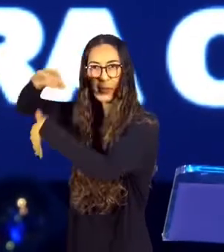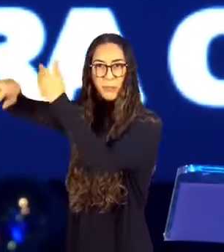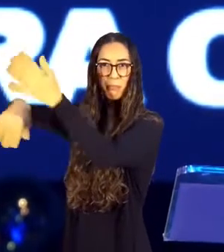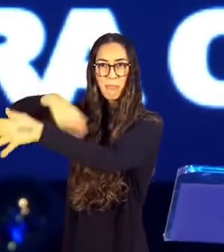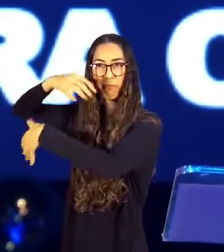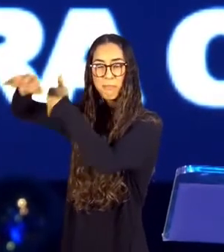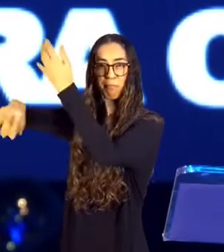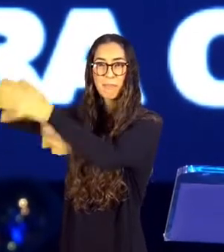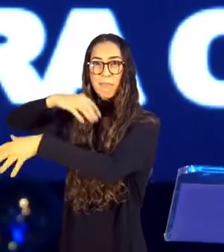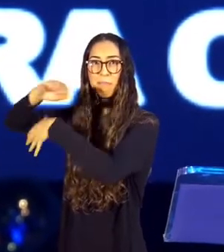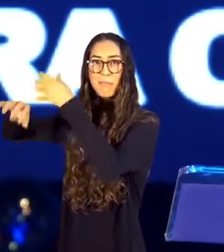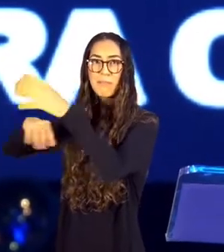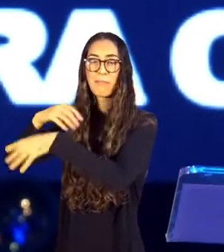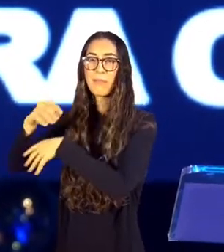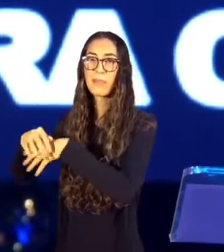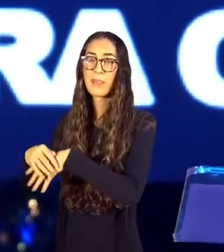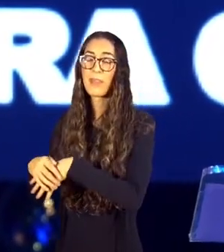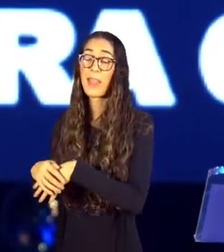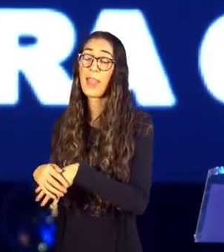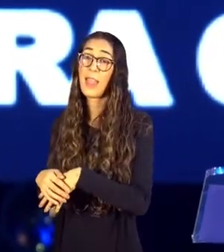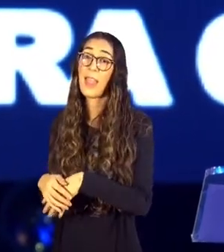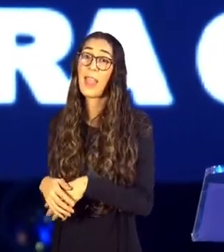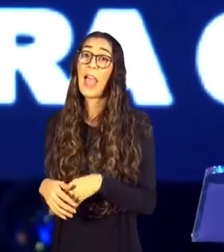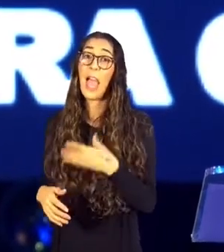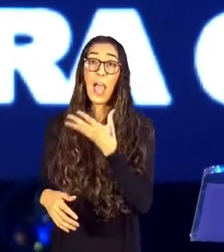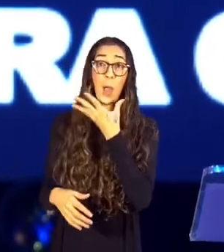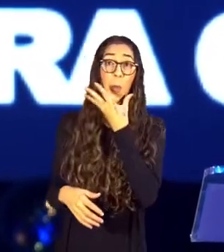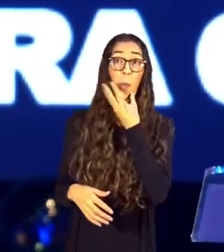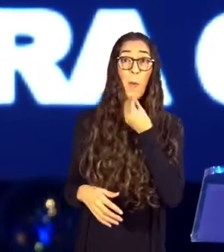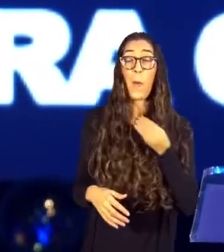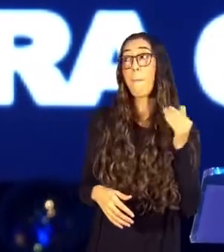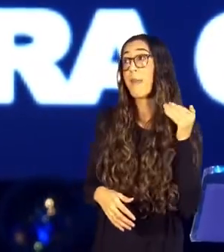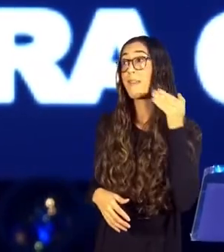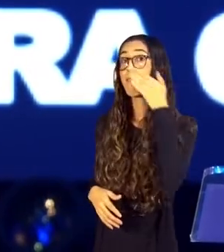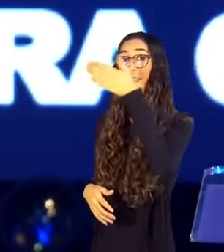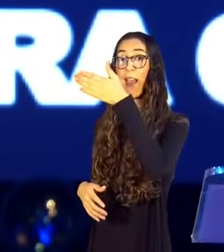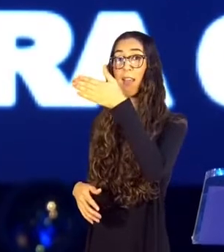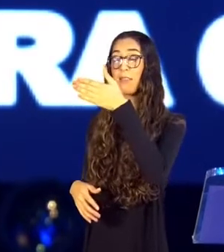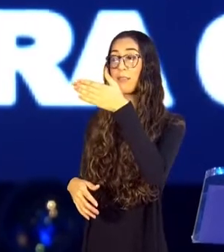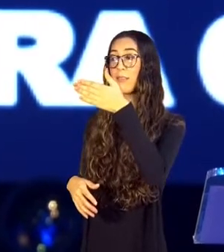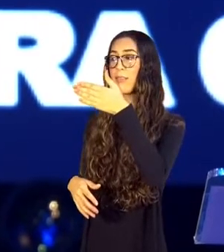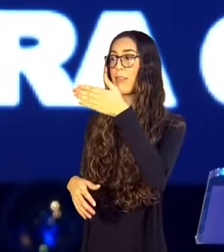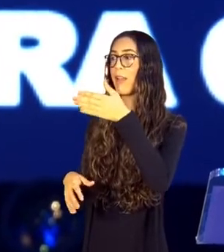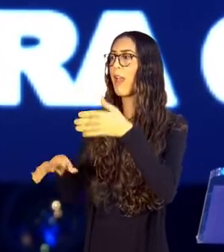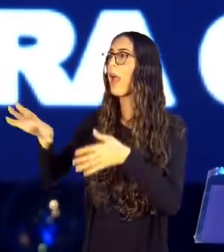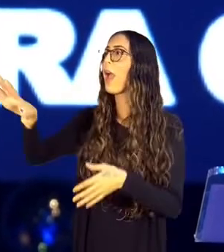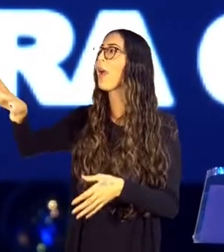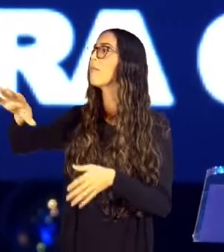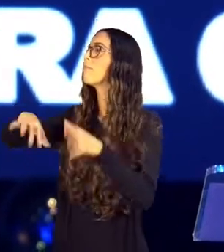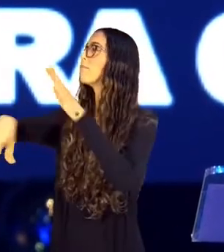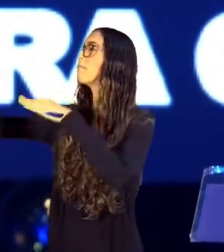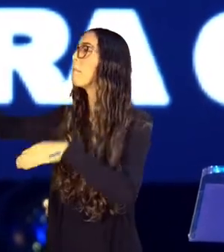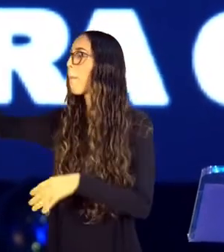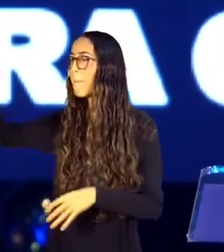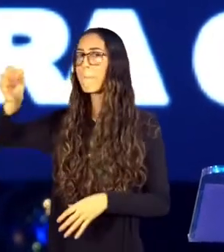entender? Consegue imaginar? É muito difícil, impossível.